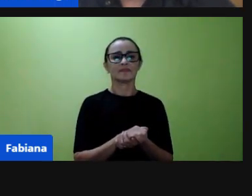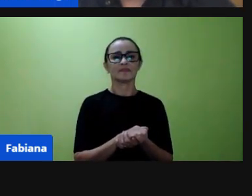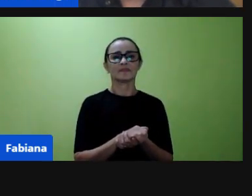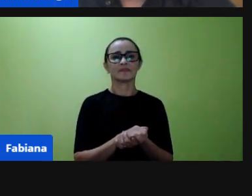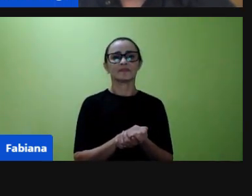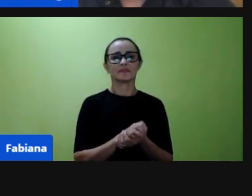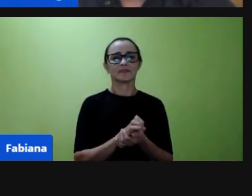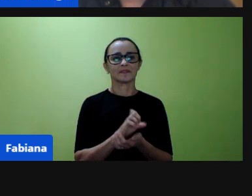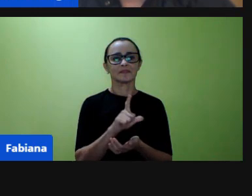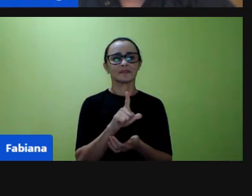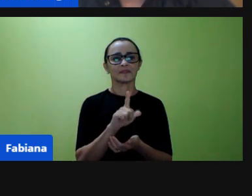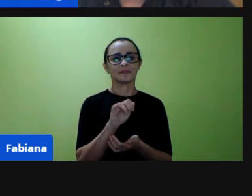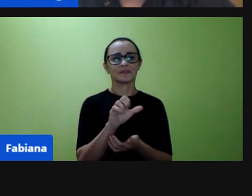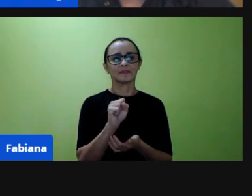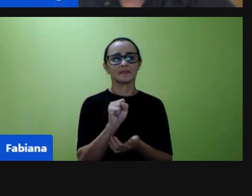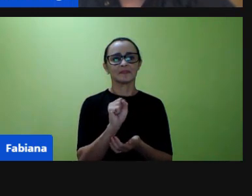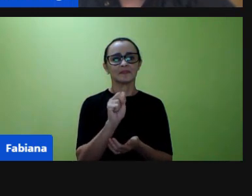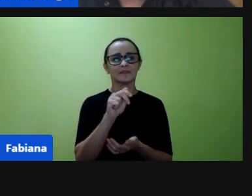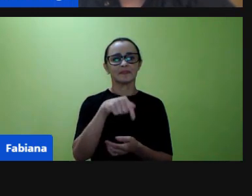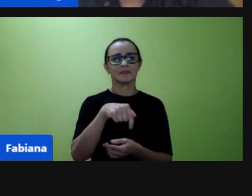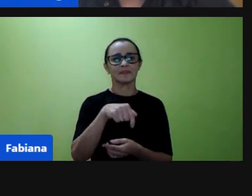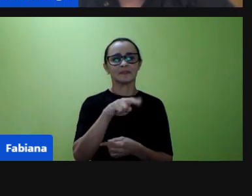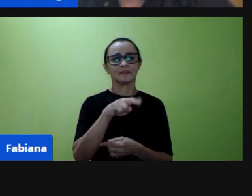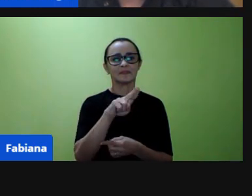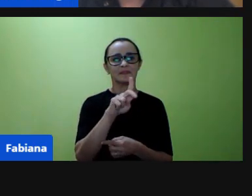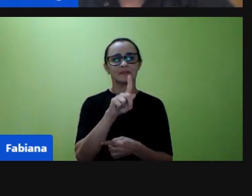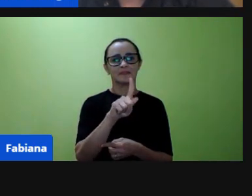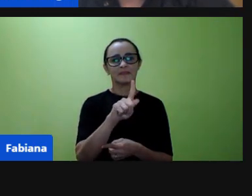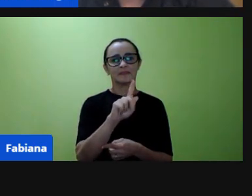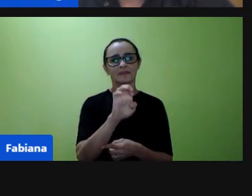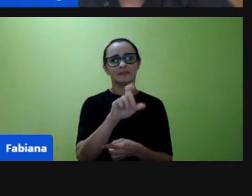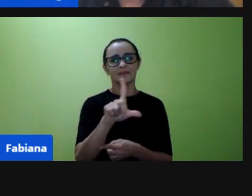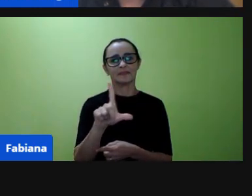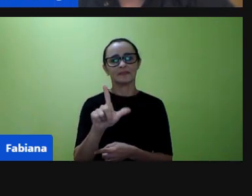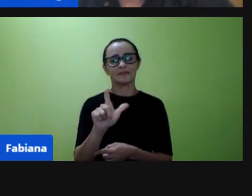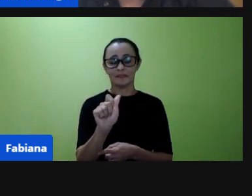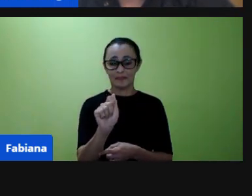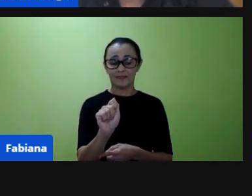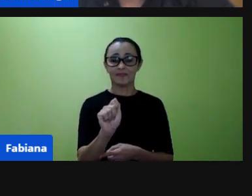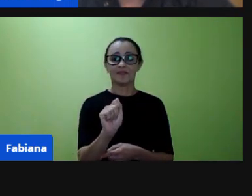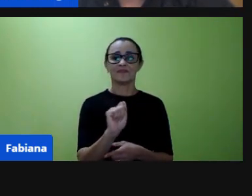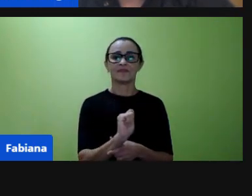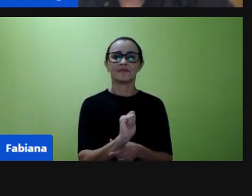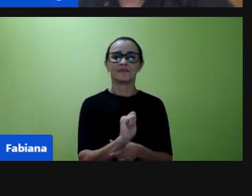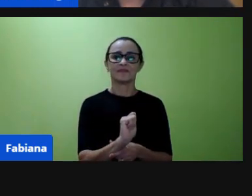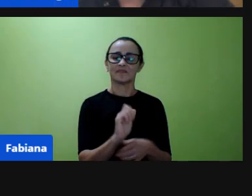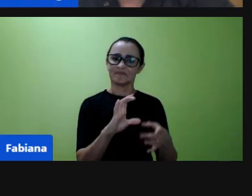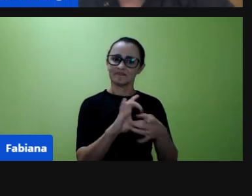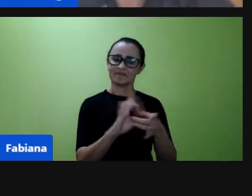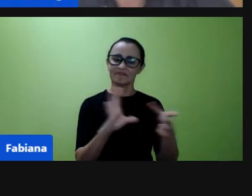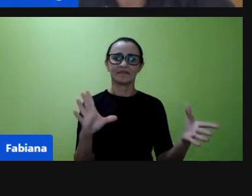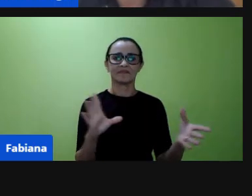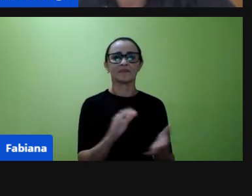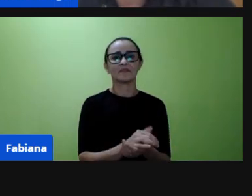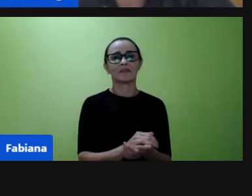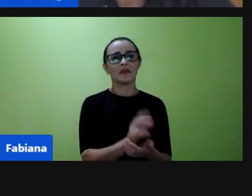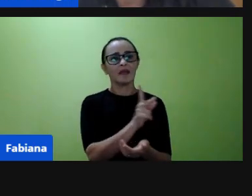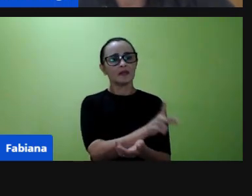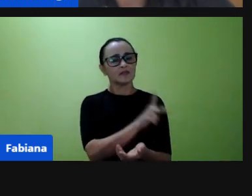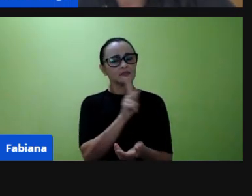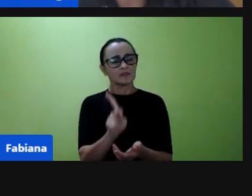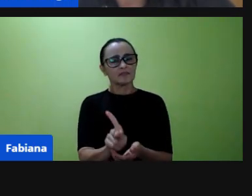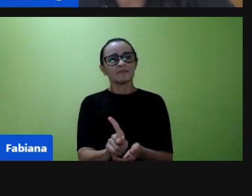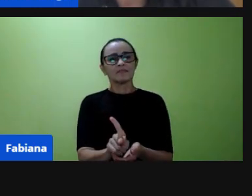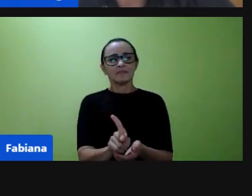Elisângela, pode, se você quiser fazer uma despedida final, fica à vontade. Sim, ser professor é um desafio muito grande,